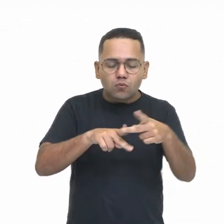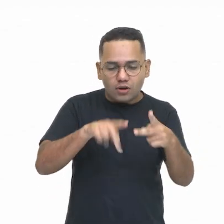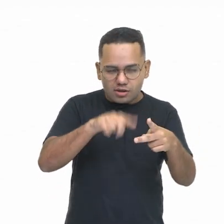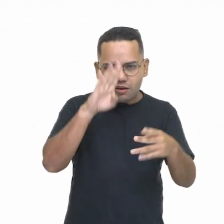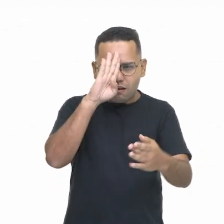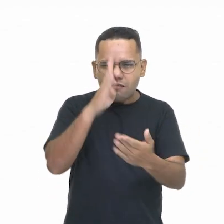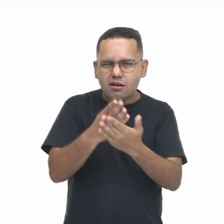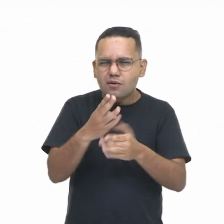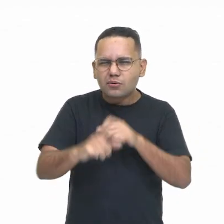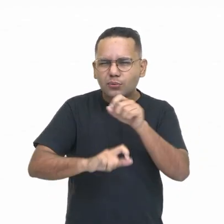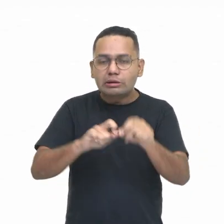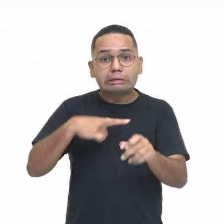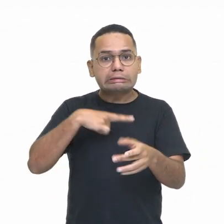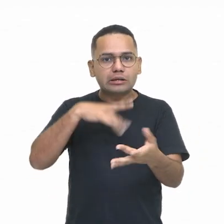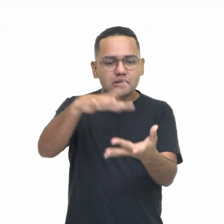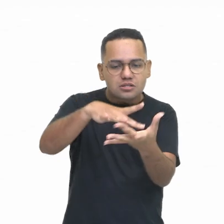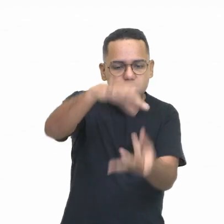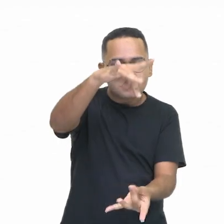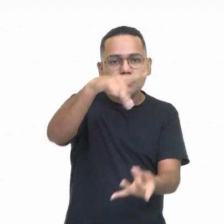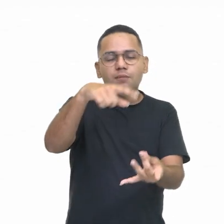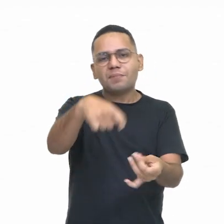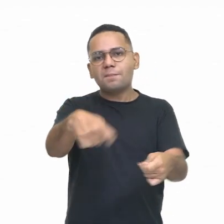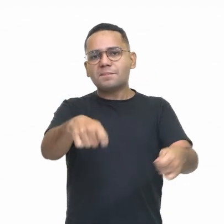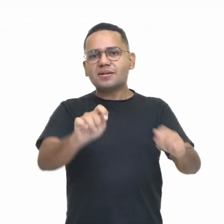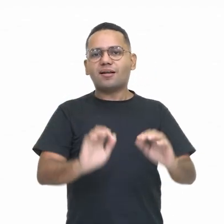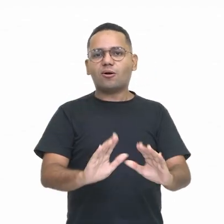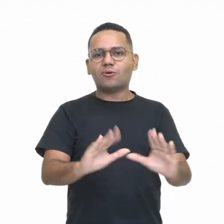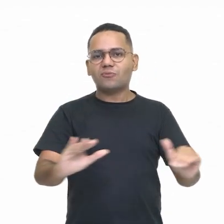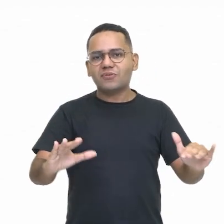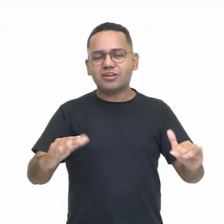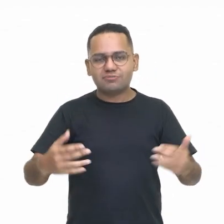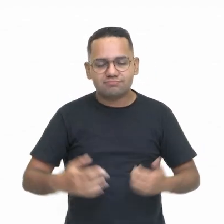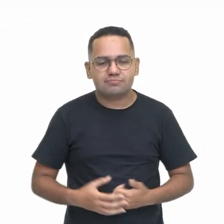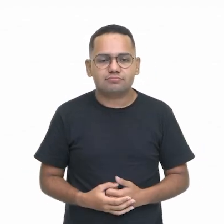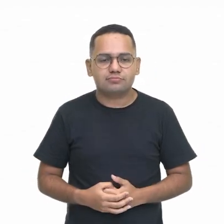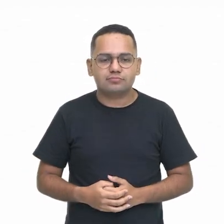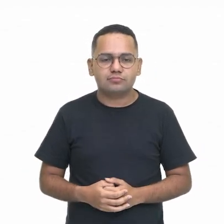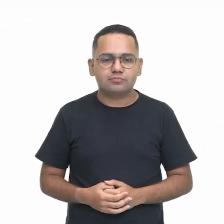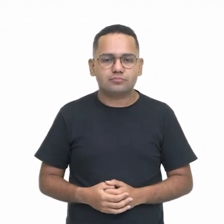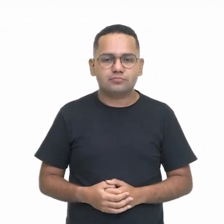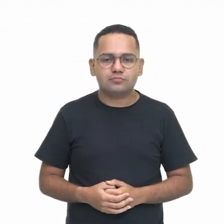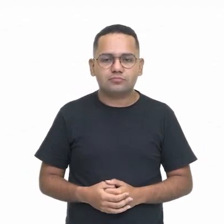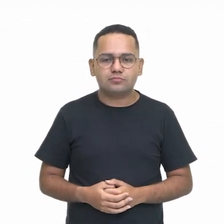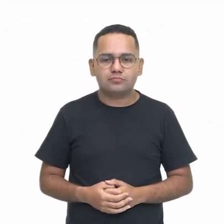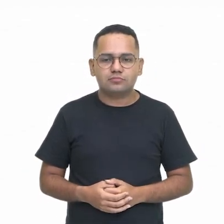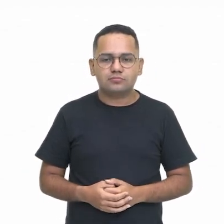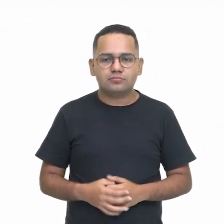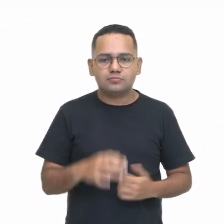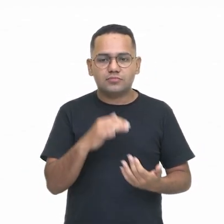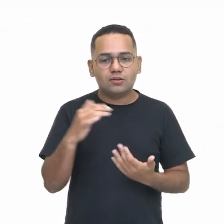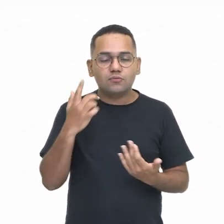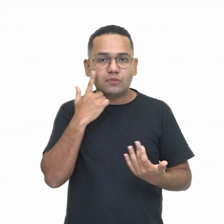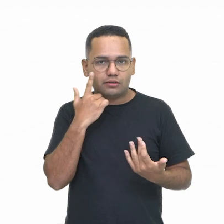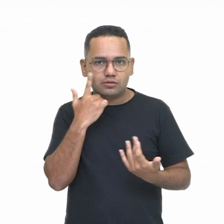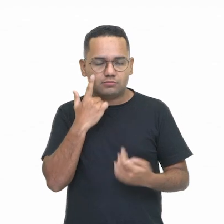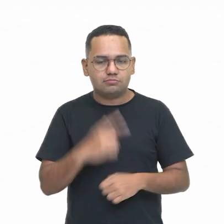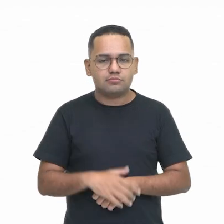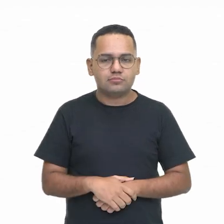vida eterna e confortável. Os corpos, né, assim como ao redor,